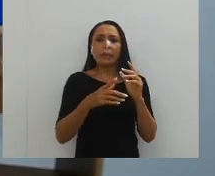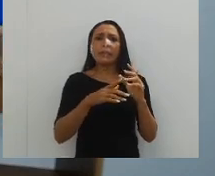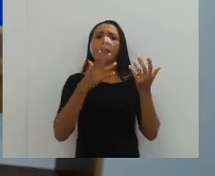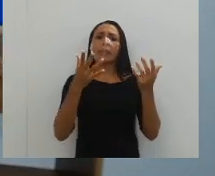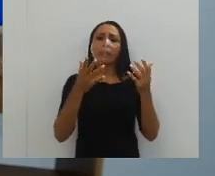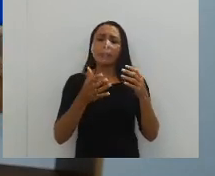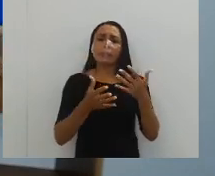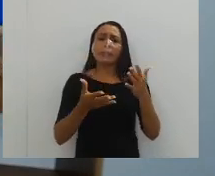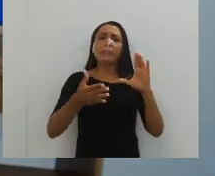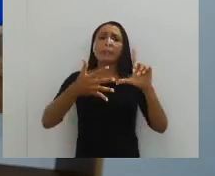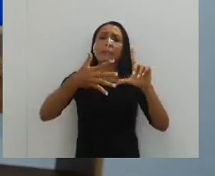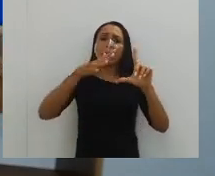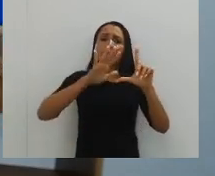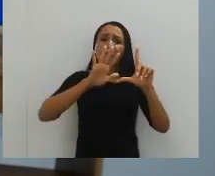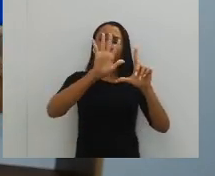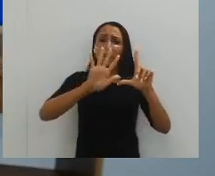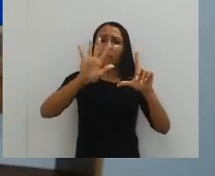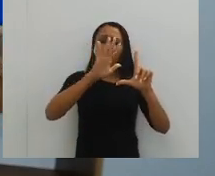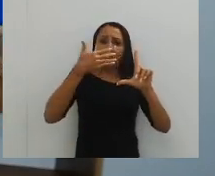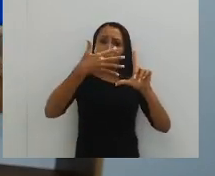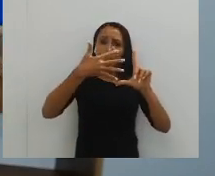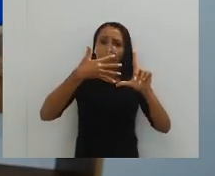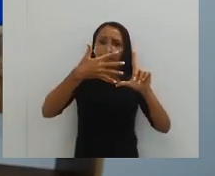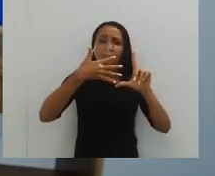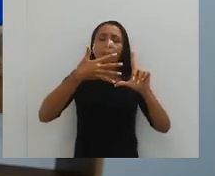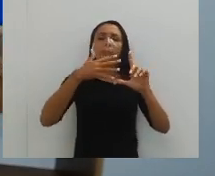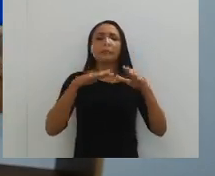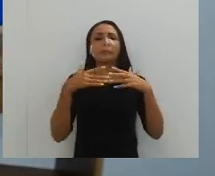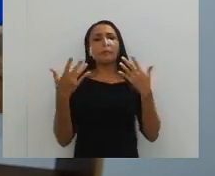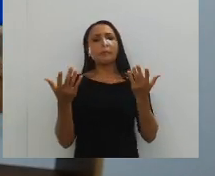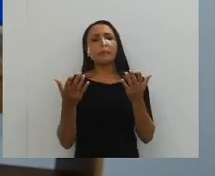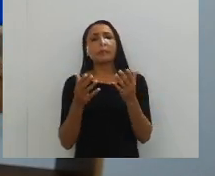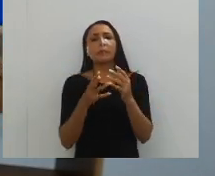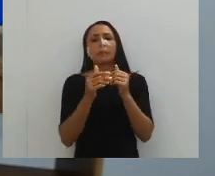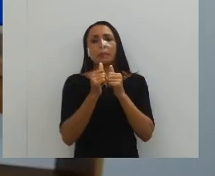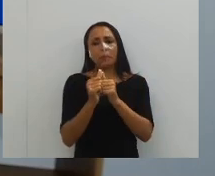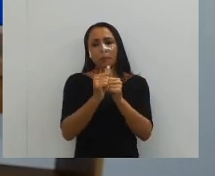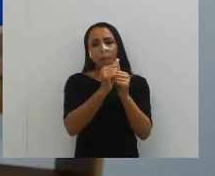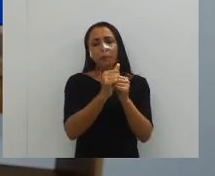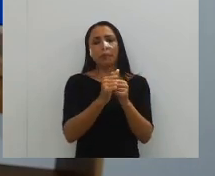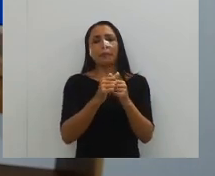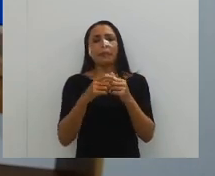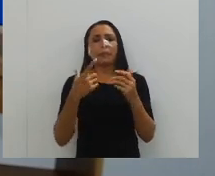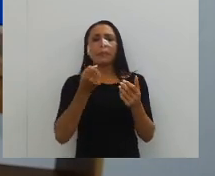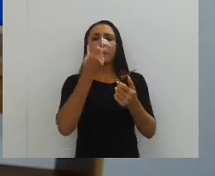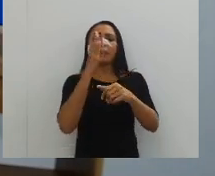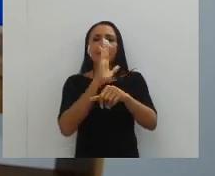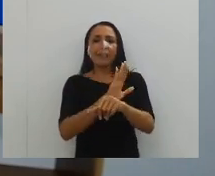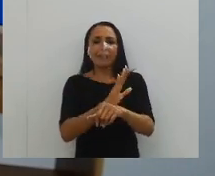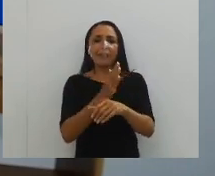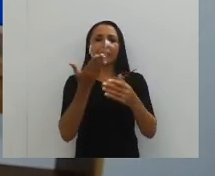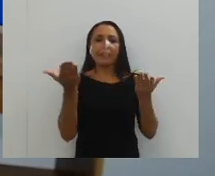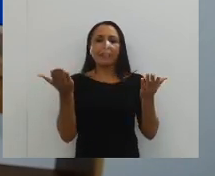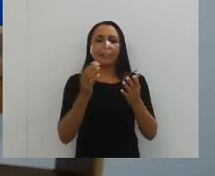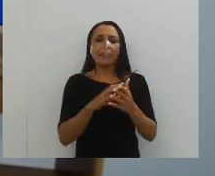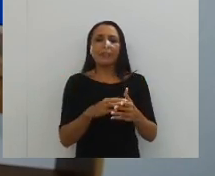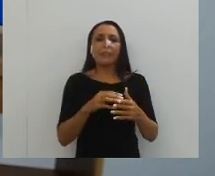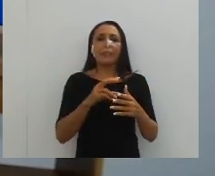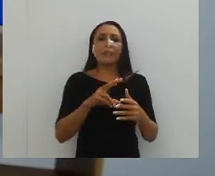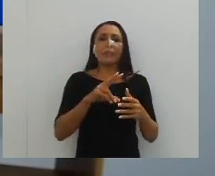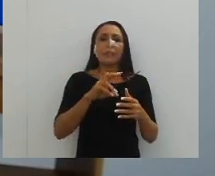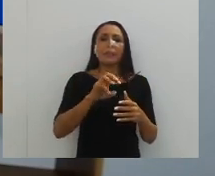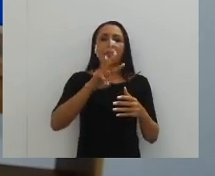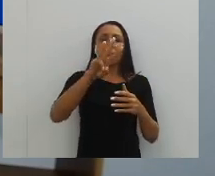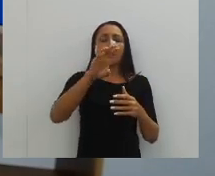online sem gastar a tua internet, beleza? Então assim, a gente vai acompanhando aqui. Ó, já teve gente mandando boa tarde aí. Meu amigo Velber,